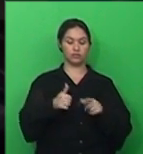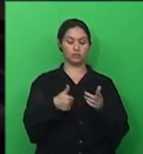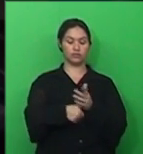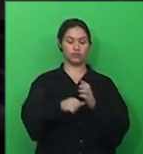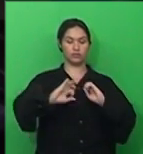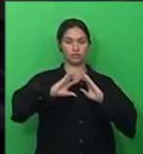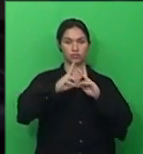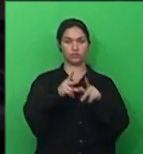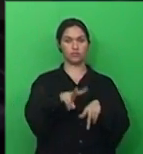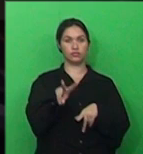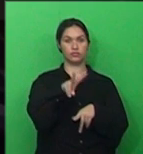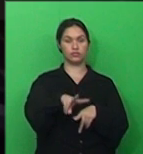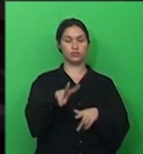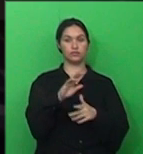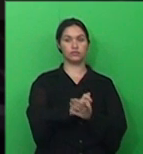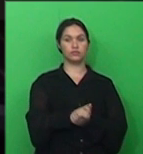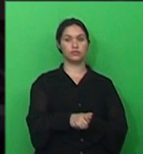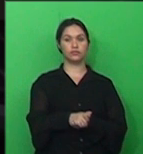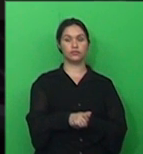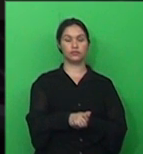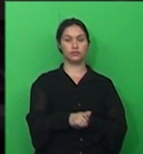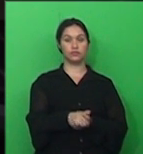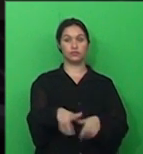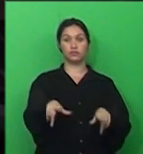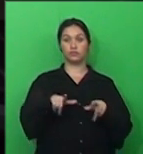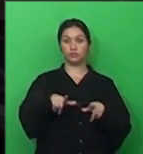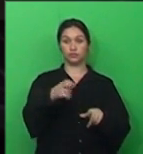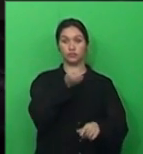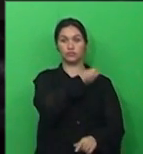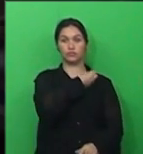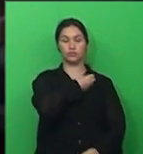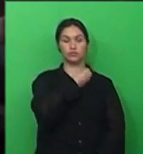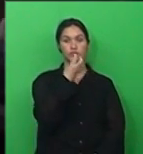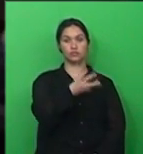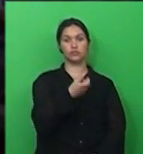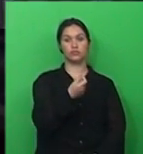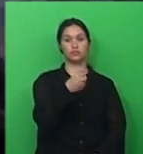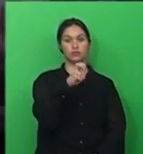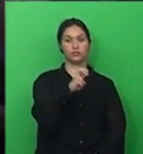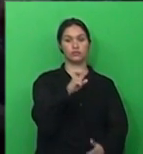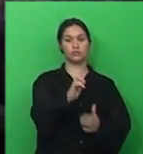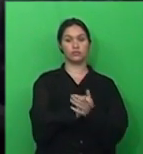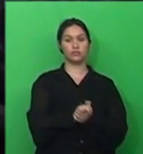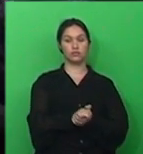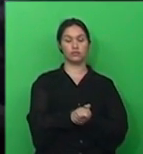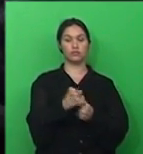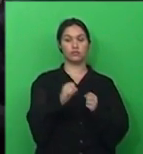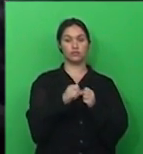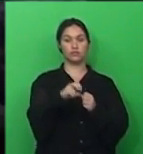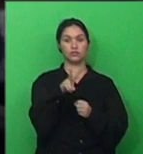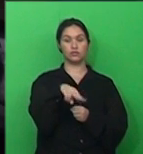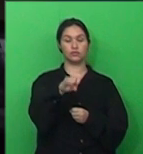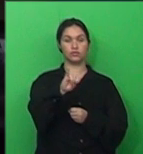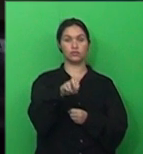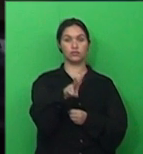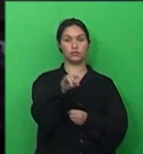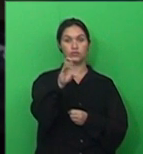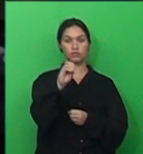Aprovado por unanimidade. Requerimento número 365/17, autoria vereador Júlio